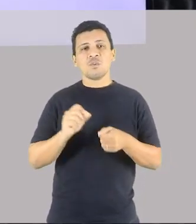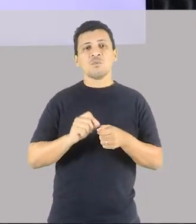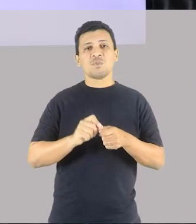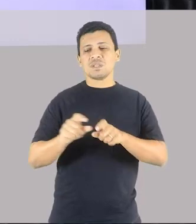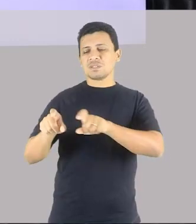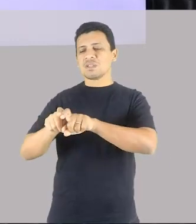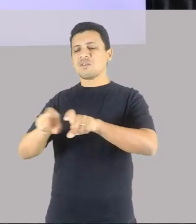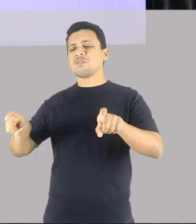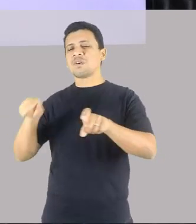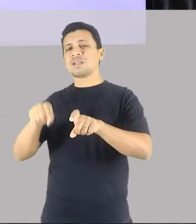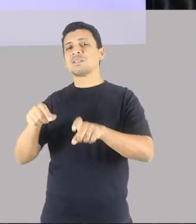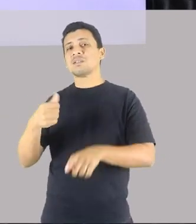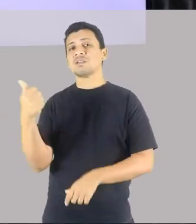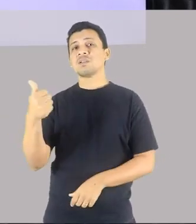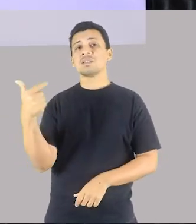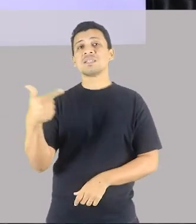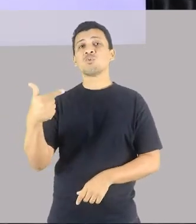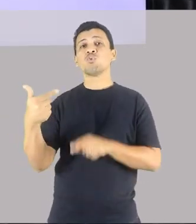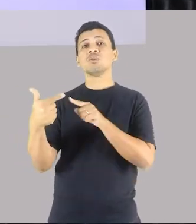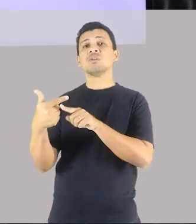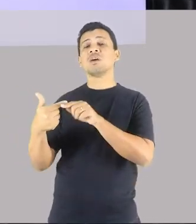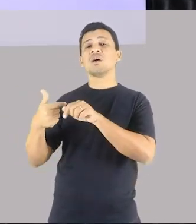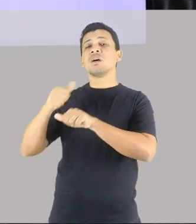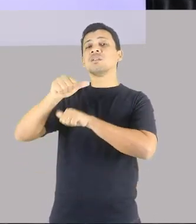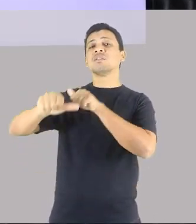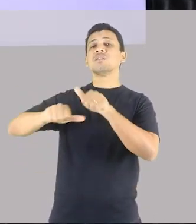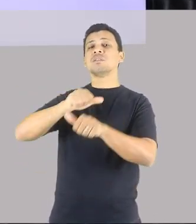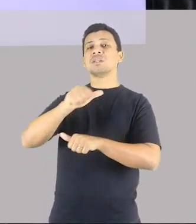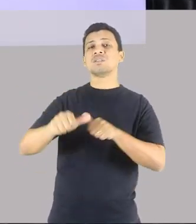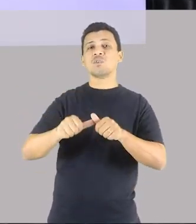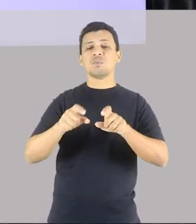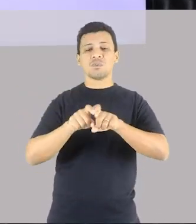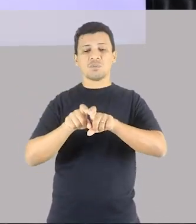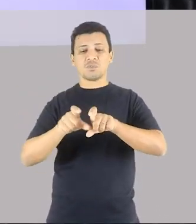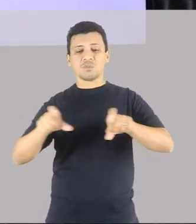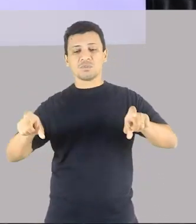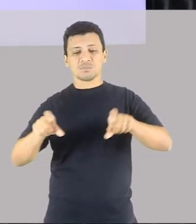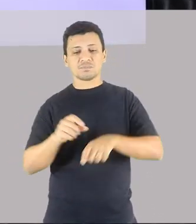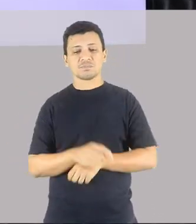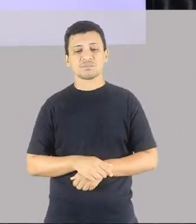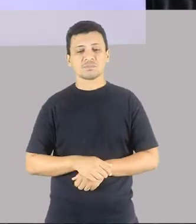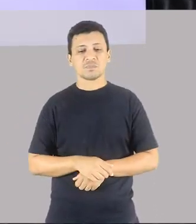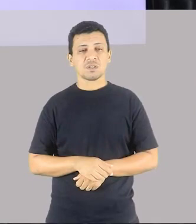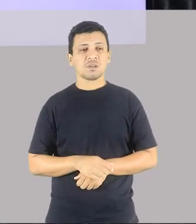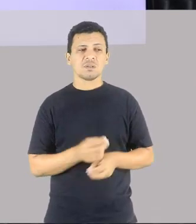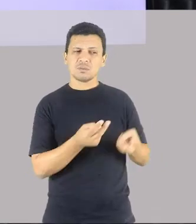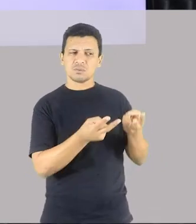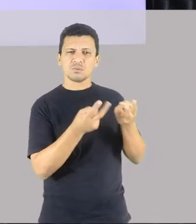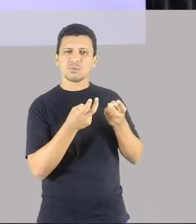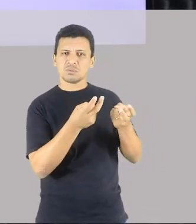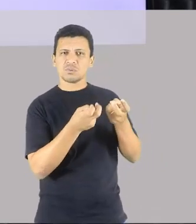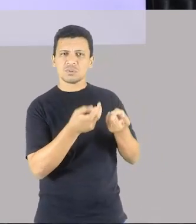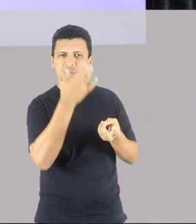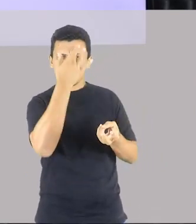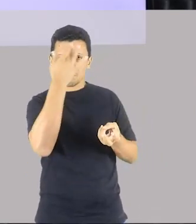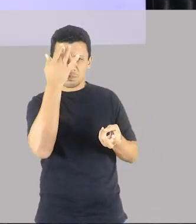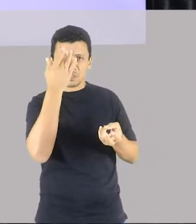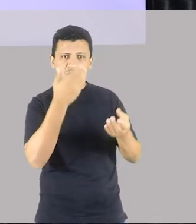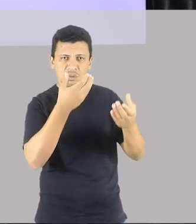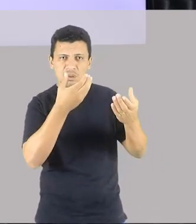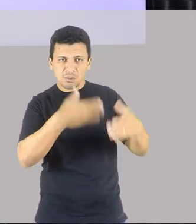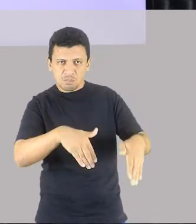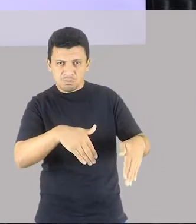Eu transformei o termo em uma oração. Ficou assim: notou-se que os candidatos estavam